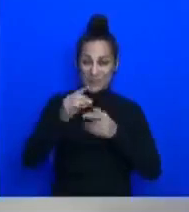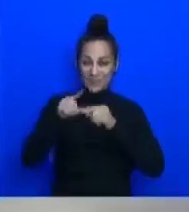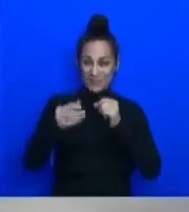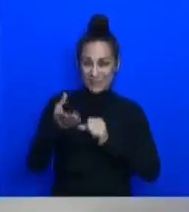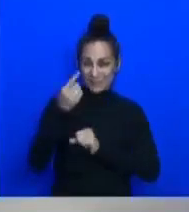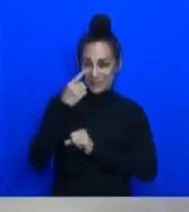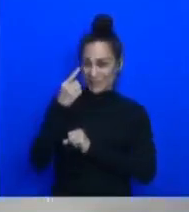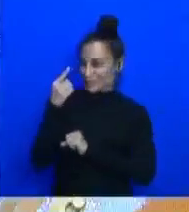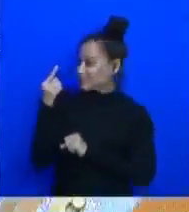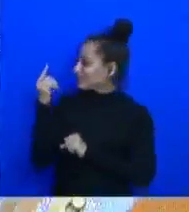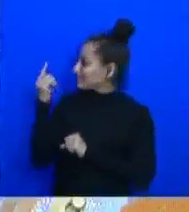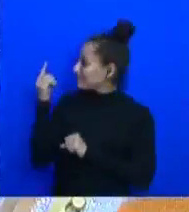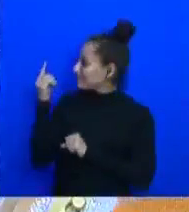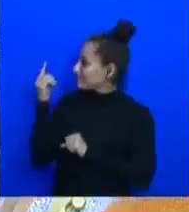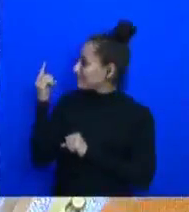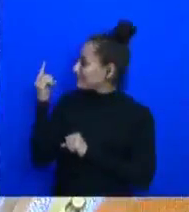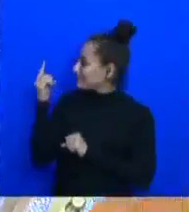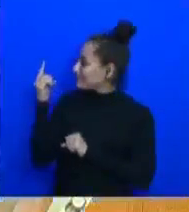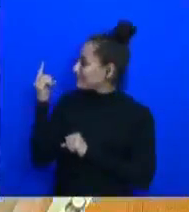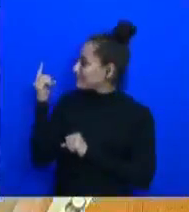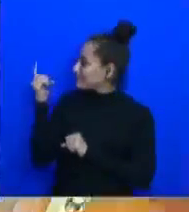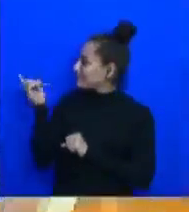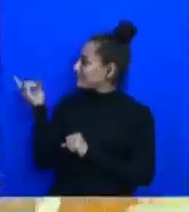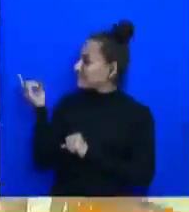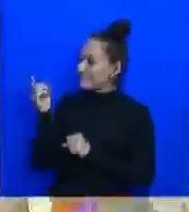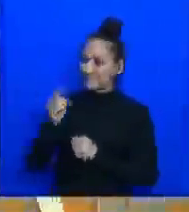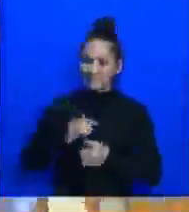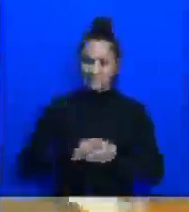bolas posicionadas, valendo.